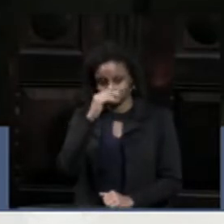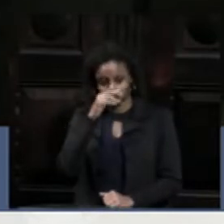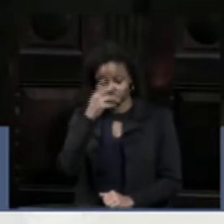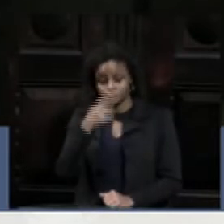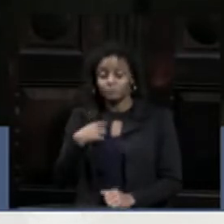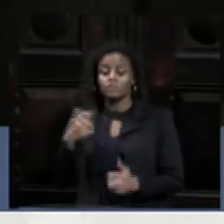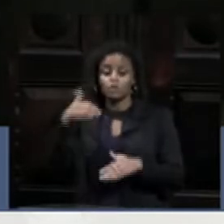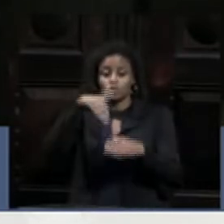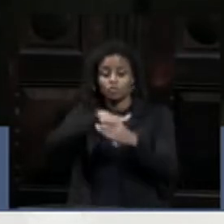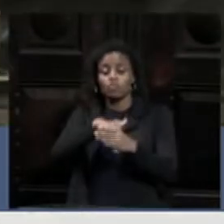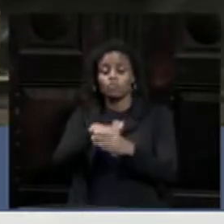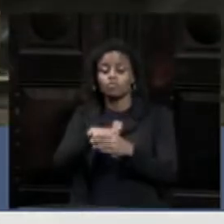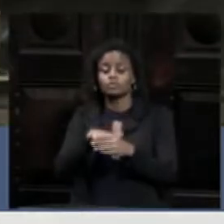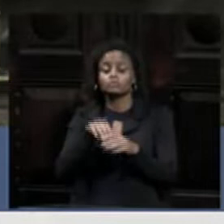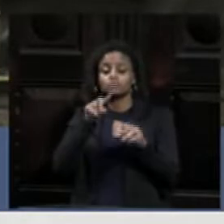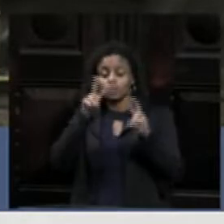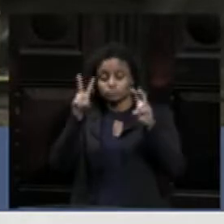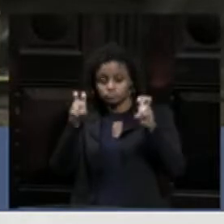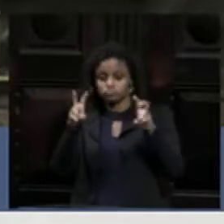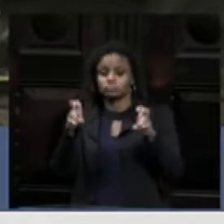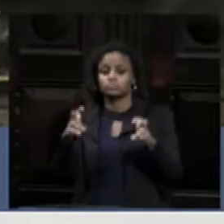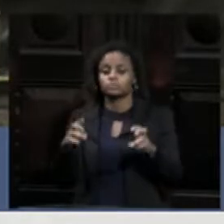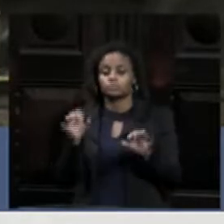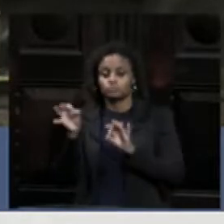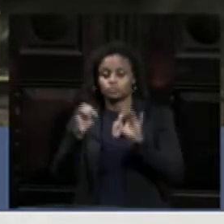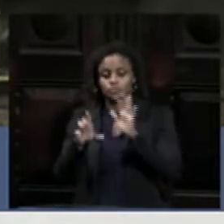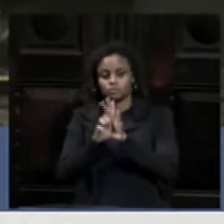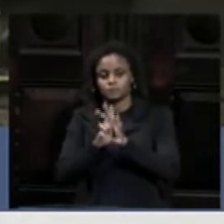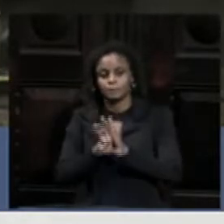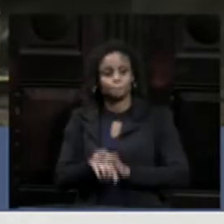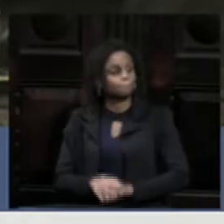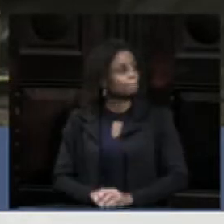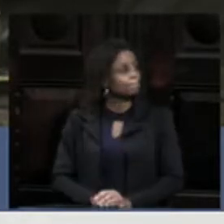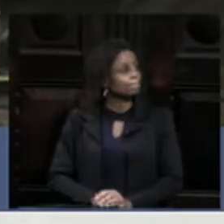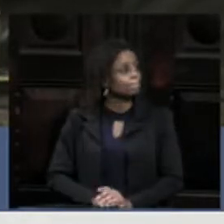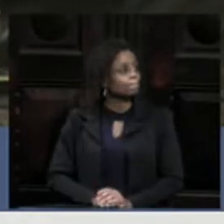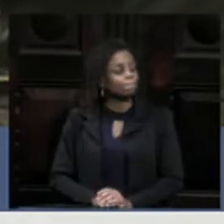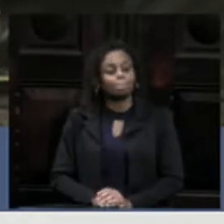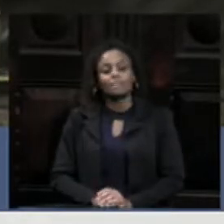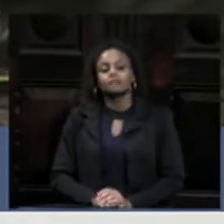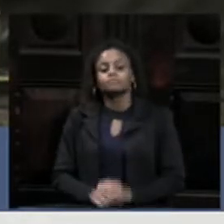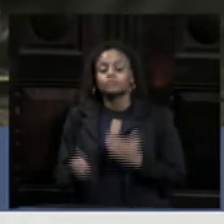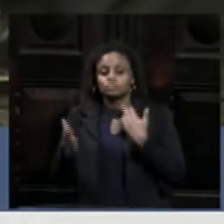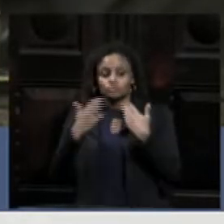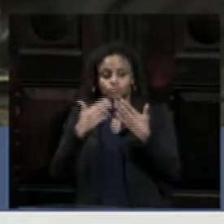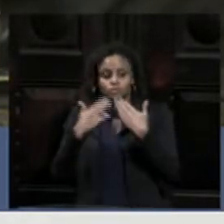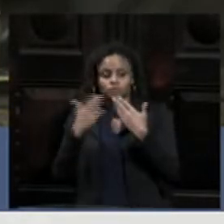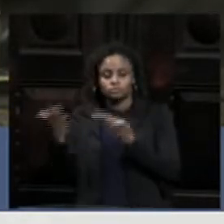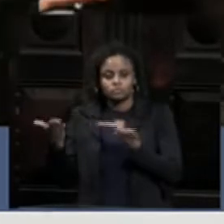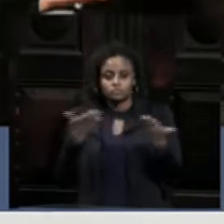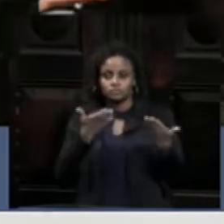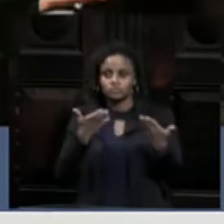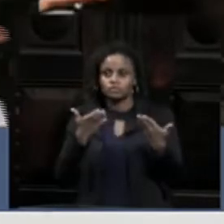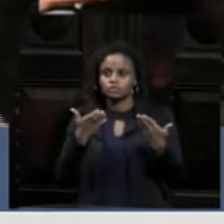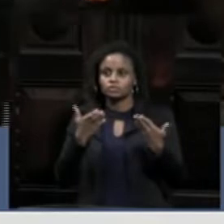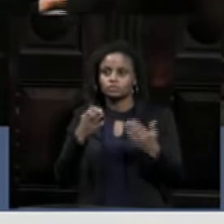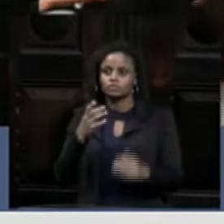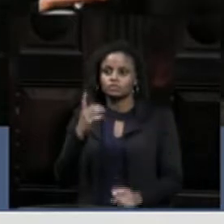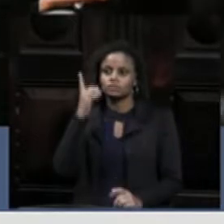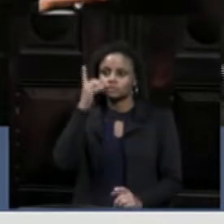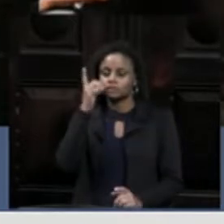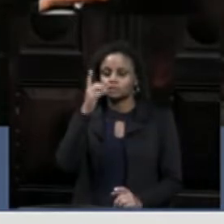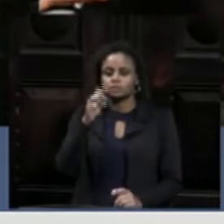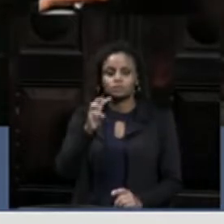pelo mérito. Deputado, os pareceres emitidos em discussão, para discutir o deputado Anderson Nogueira.